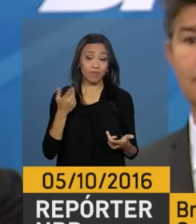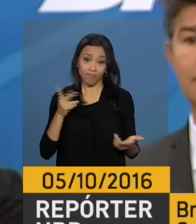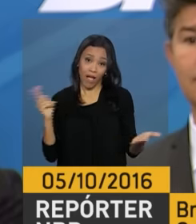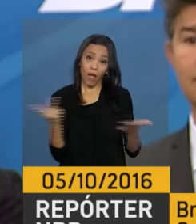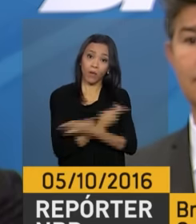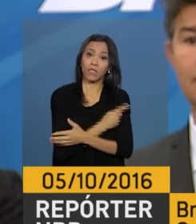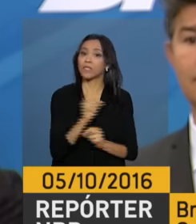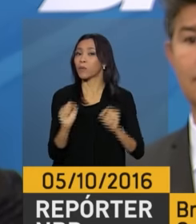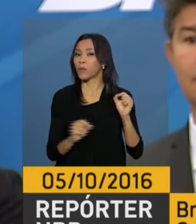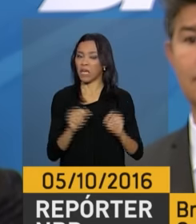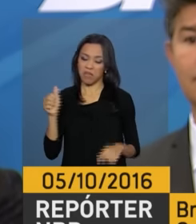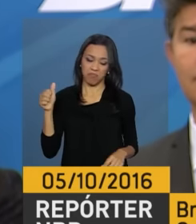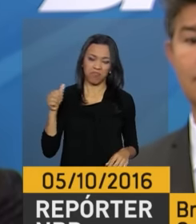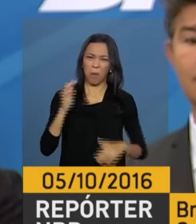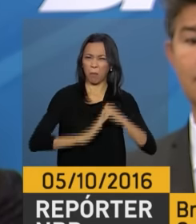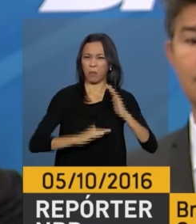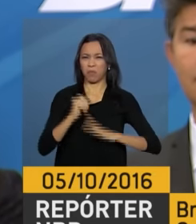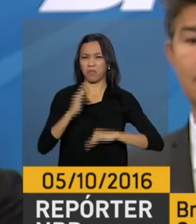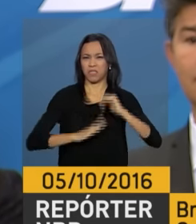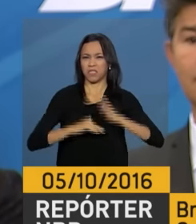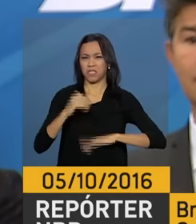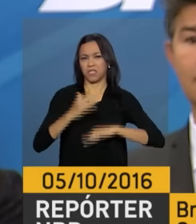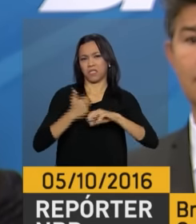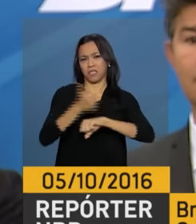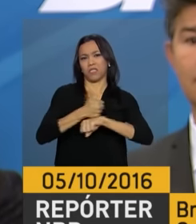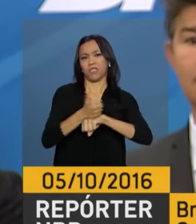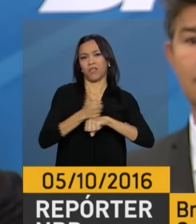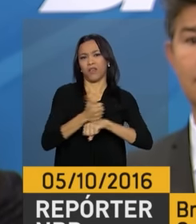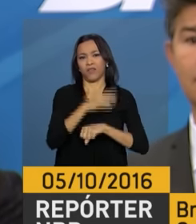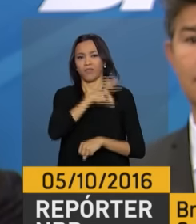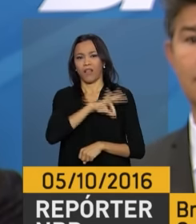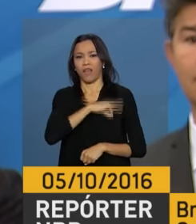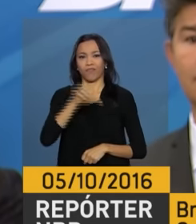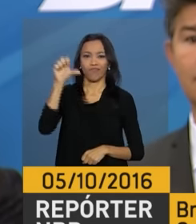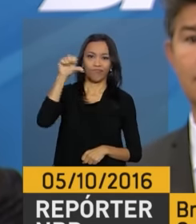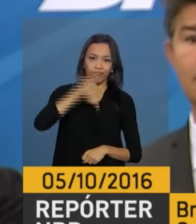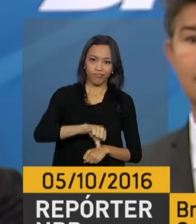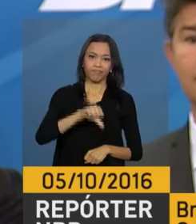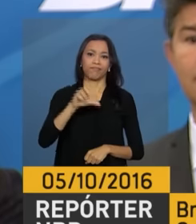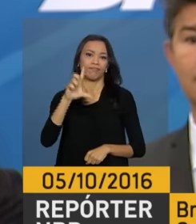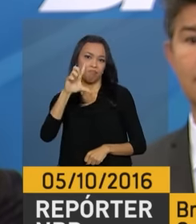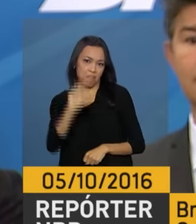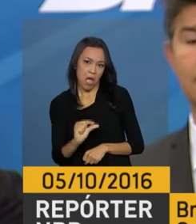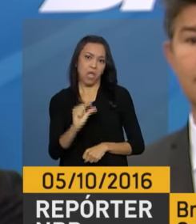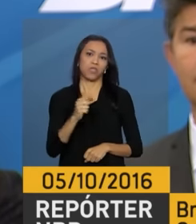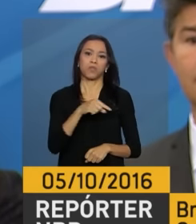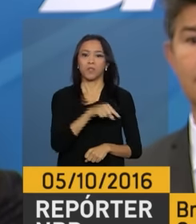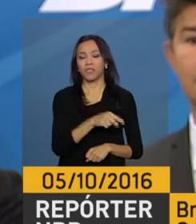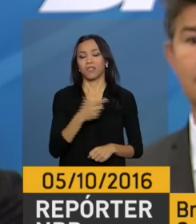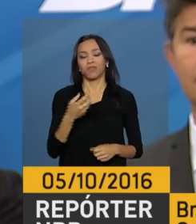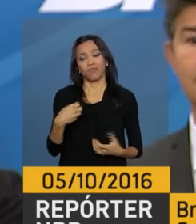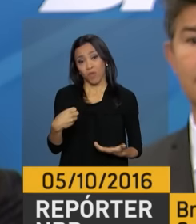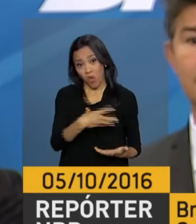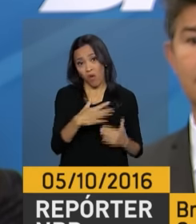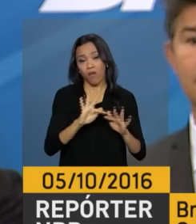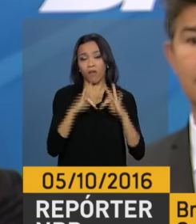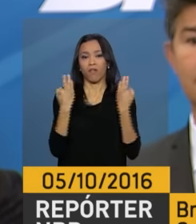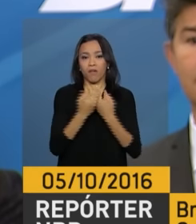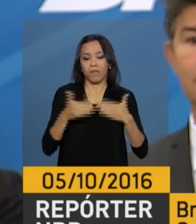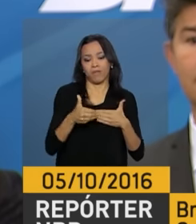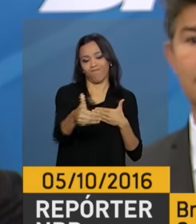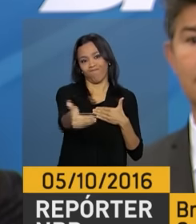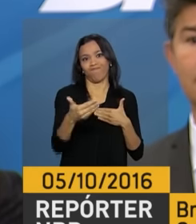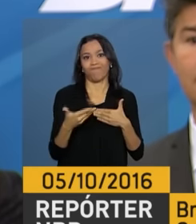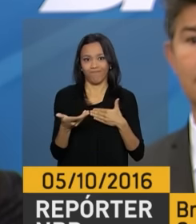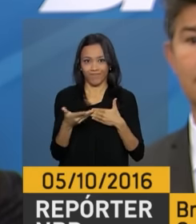de ter uma profissão mal remunerada, tendendo a reproduzir uma nova família dentro dos